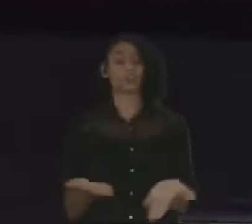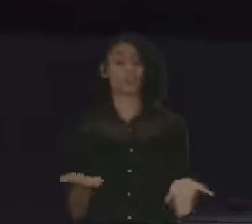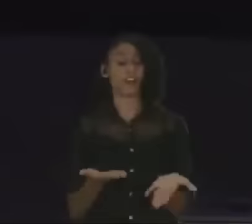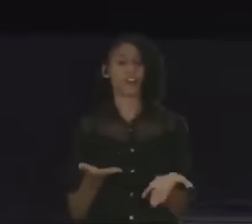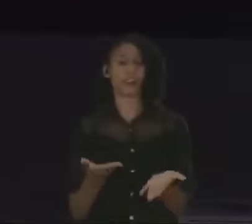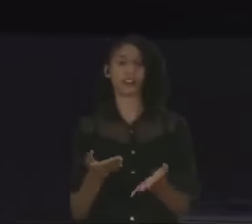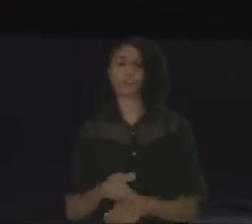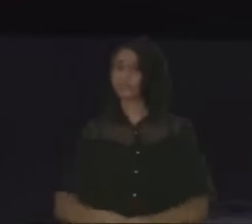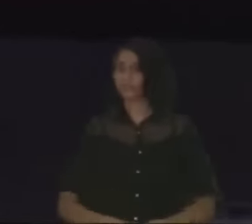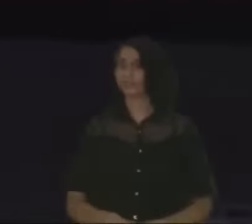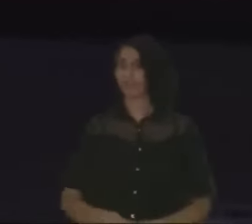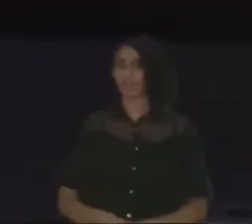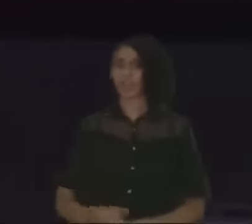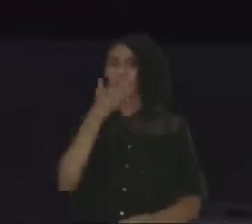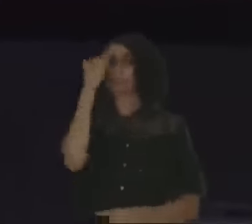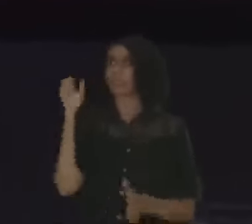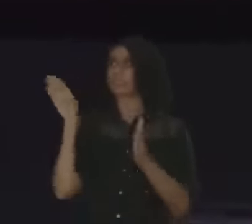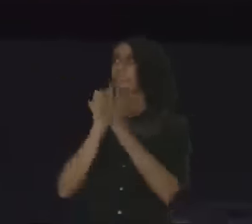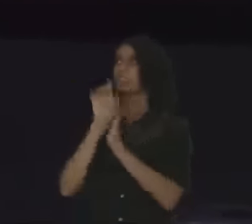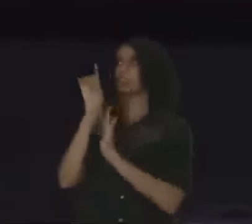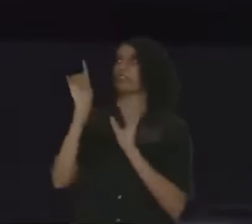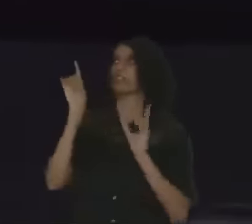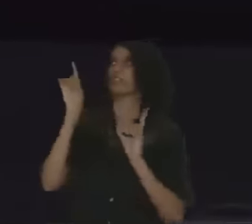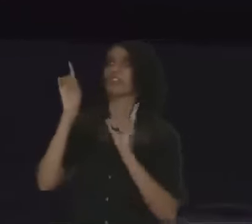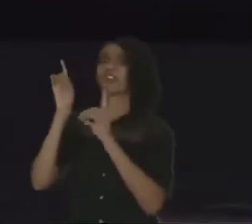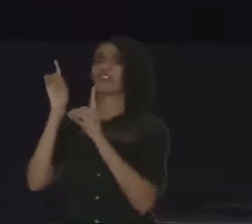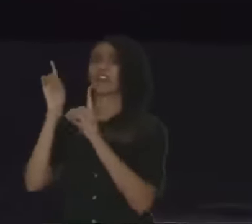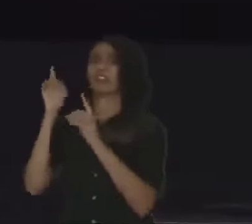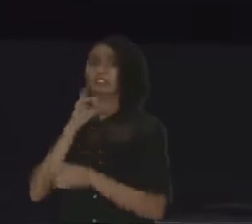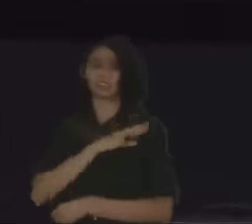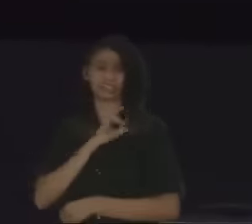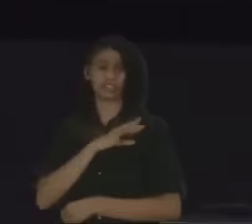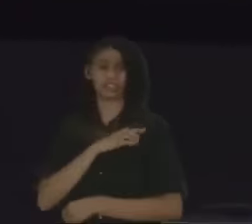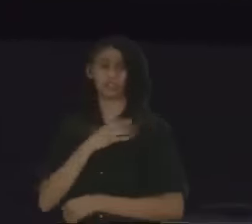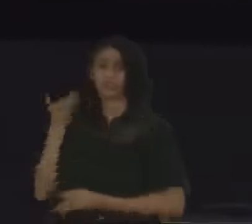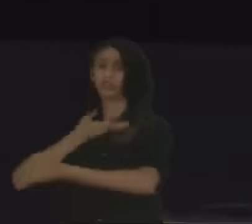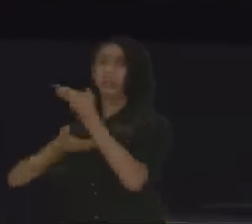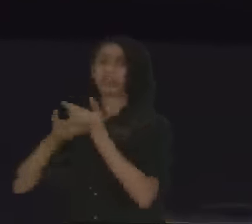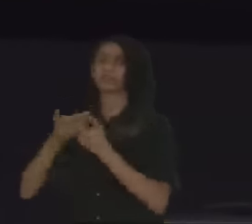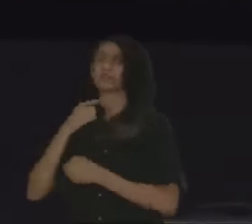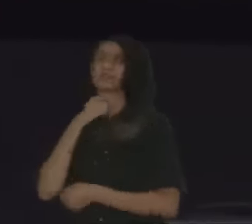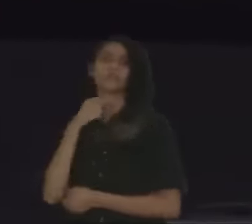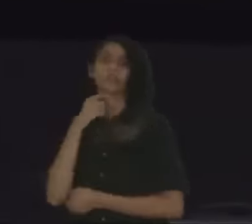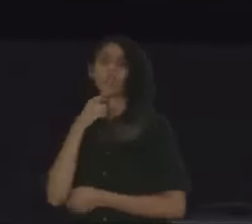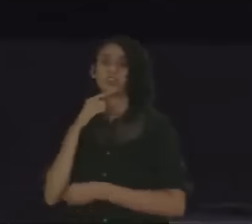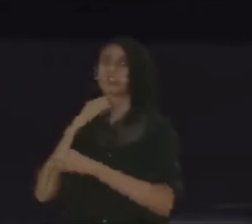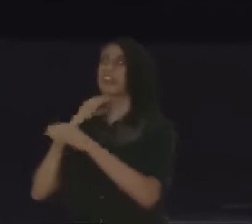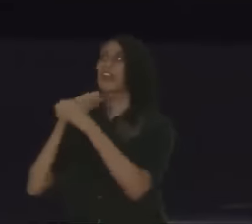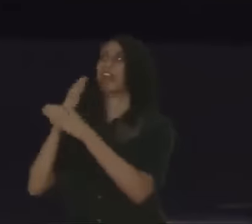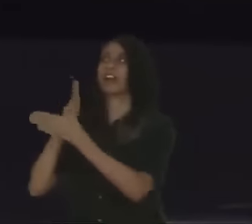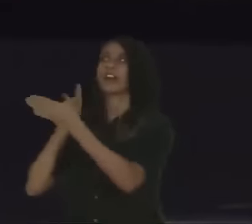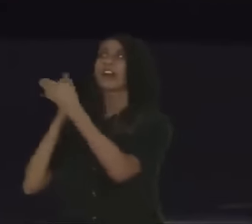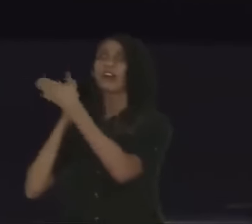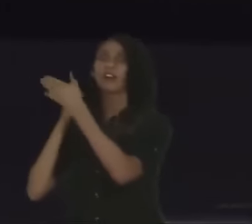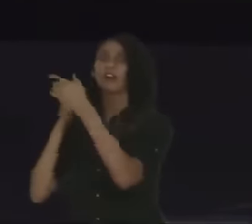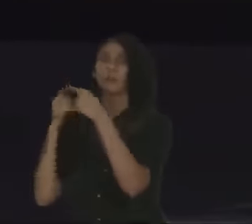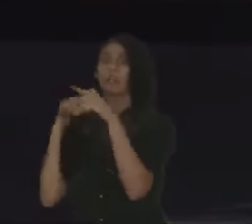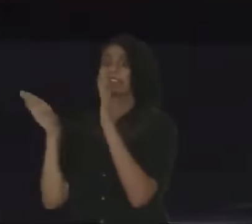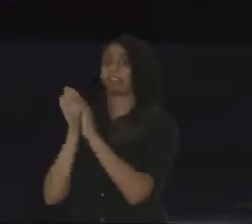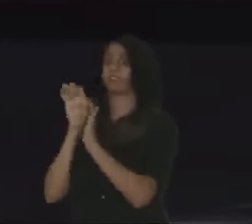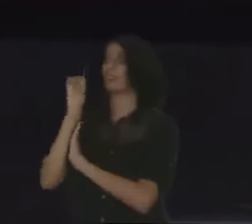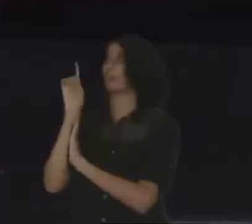quem nunca chegou diante de Deus com medo porque quantas pessoas não conseguem ter um relacionamento com Deus porque elas só chegam para Deus se